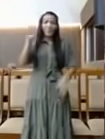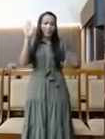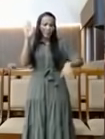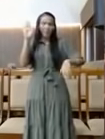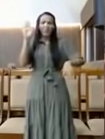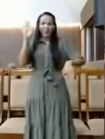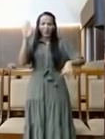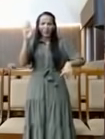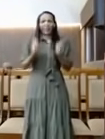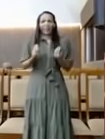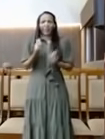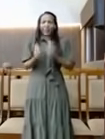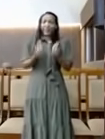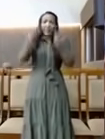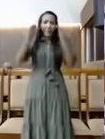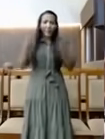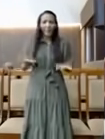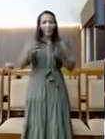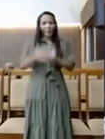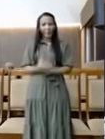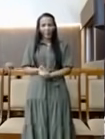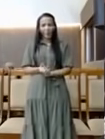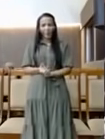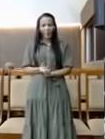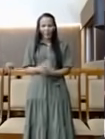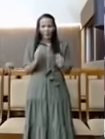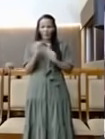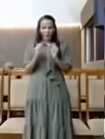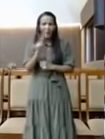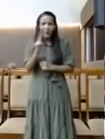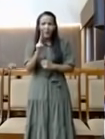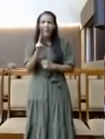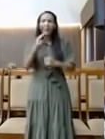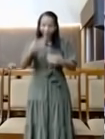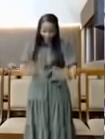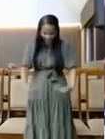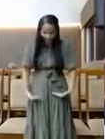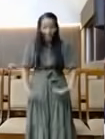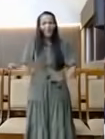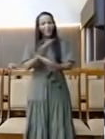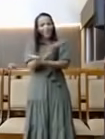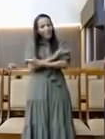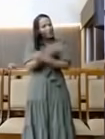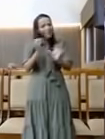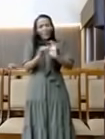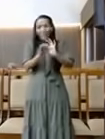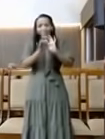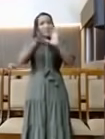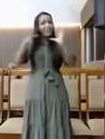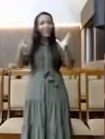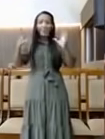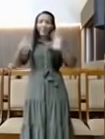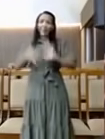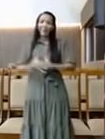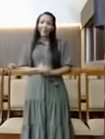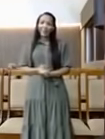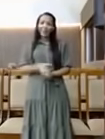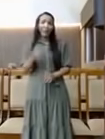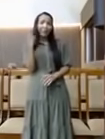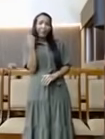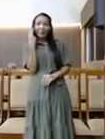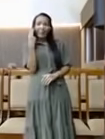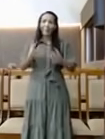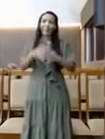irmão banhado de terno até o esp que é isso rapaz a Bíblia diz Hebreus que todas as coisas então estão